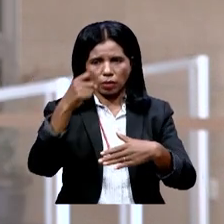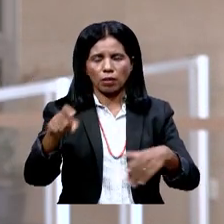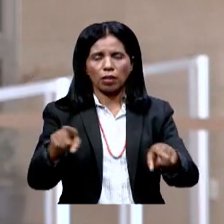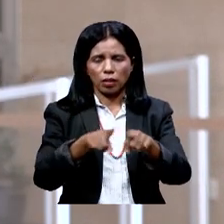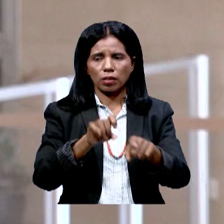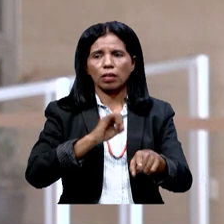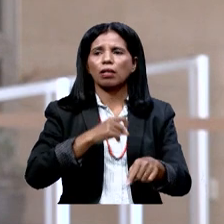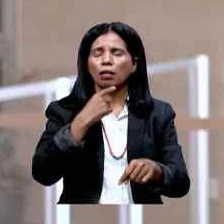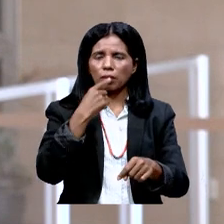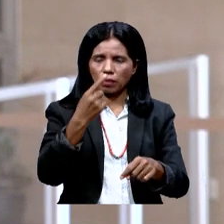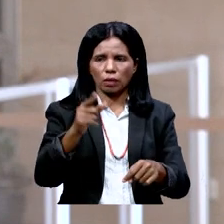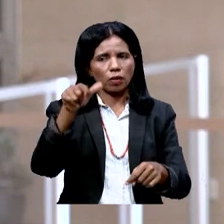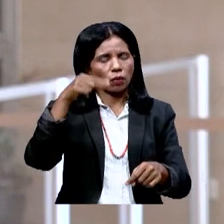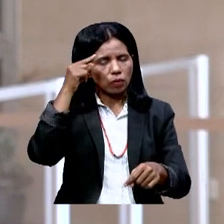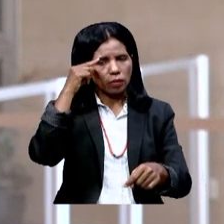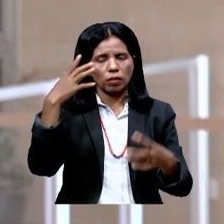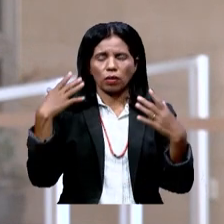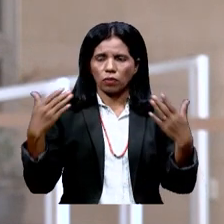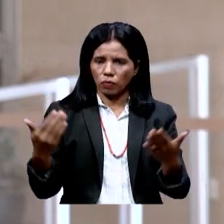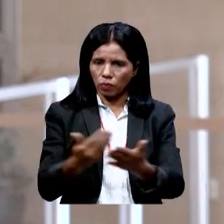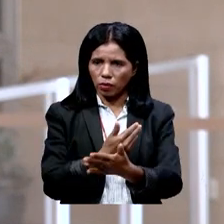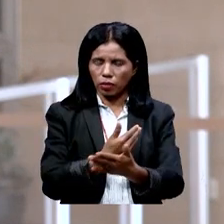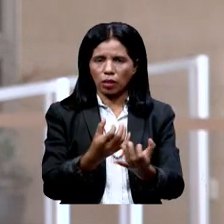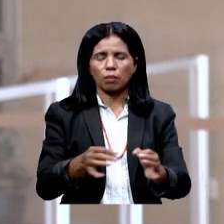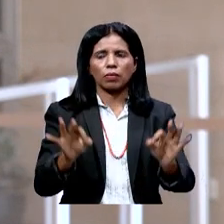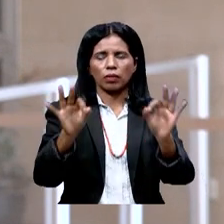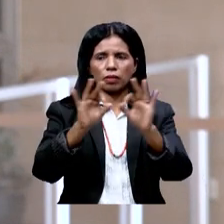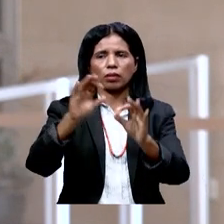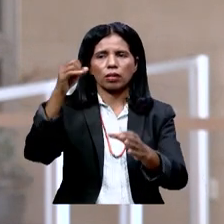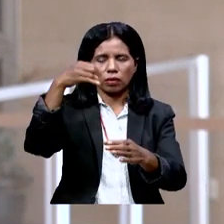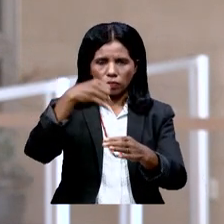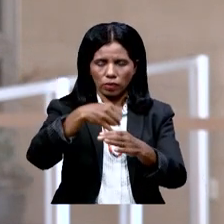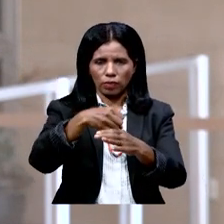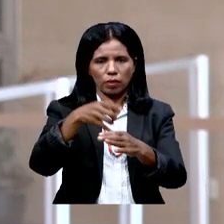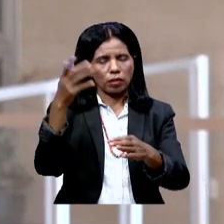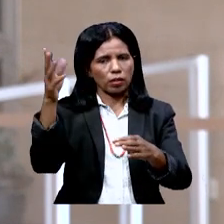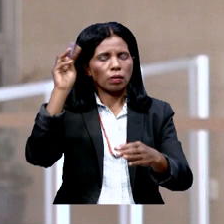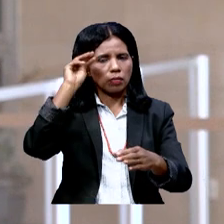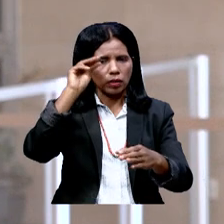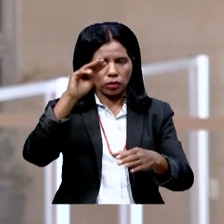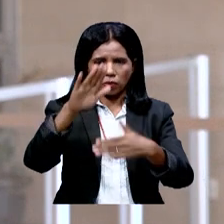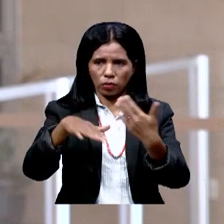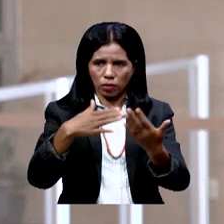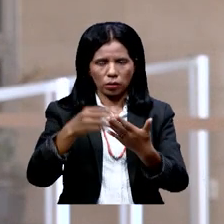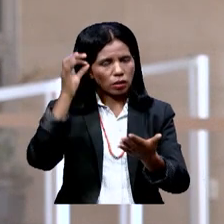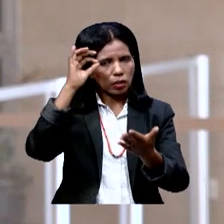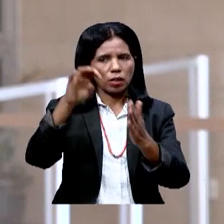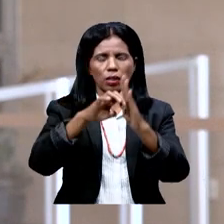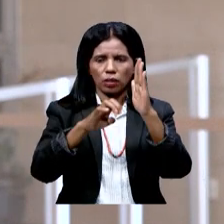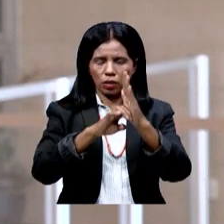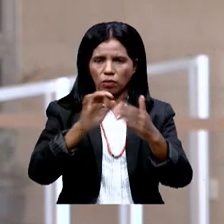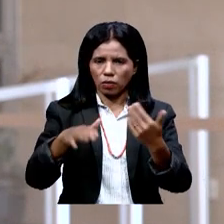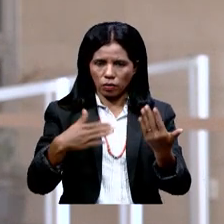Aldeão, governo de Acafon, importante envolve. Ministro Sototo, Secretário de Estado Síria e